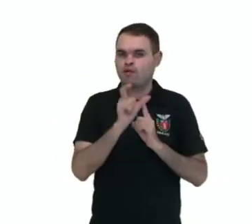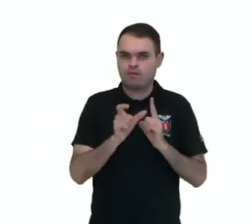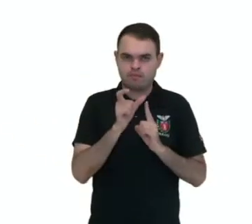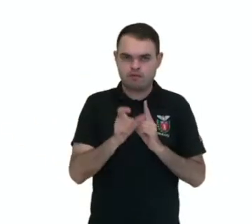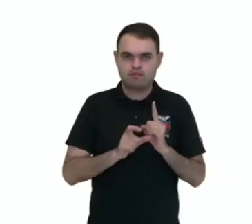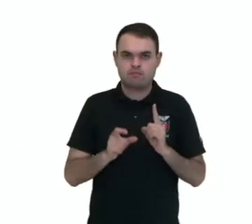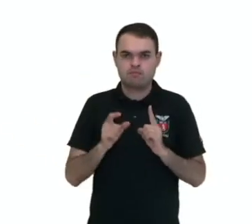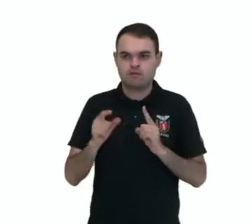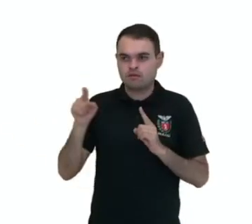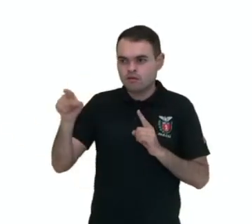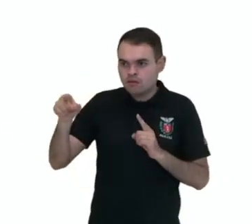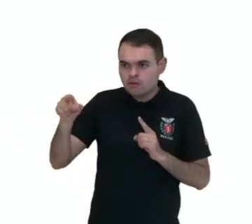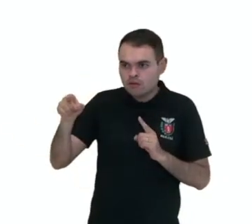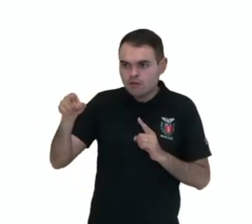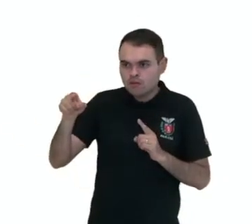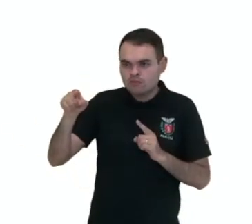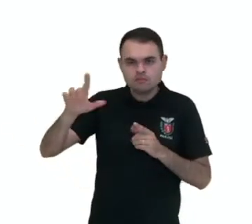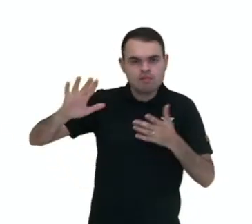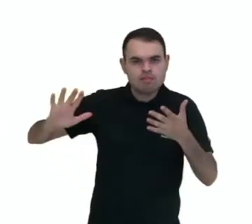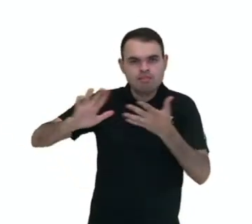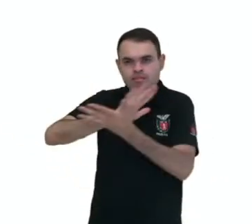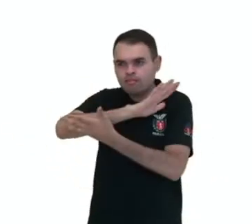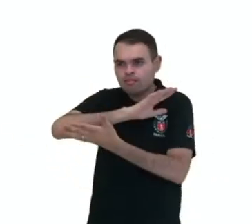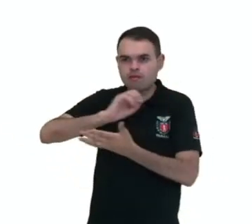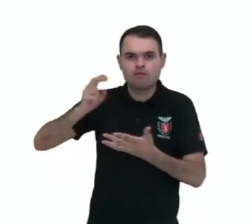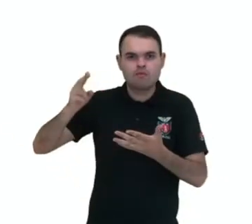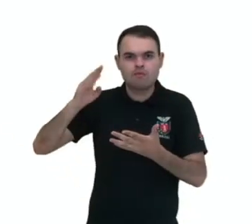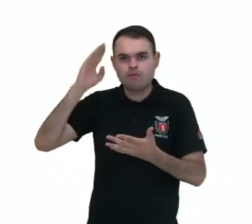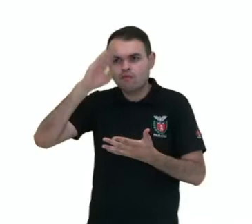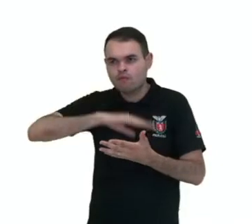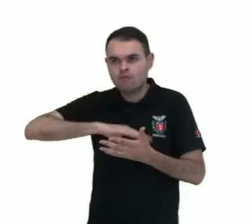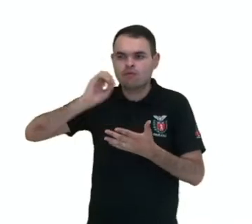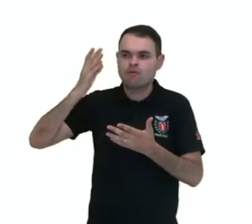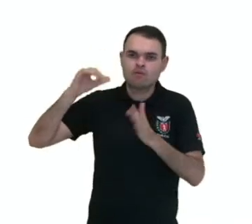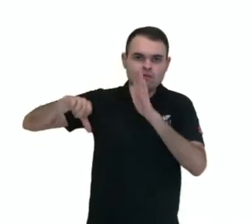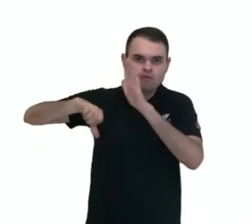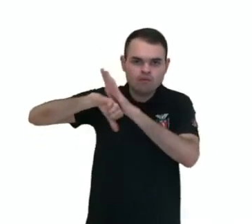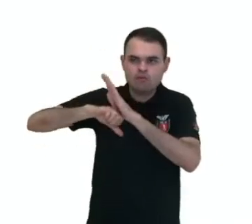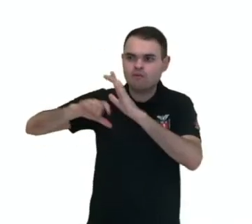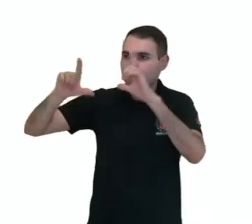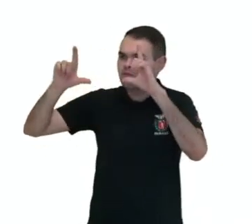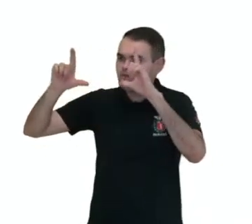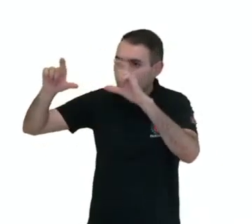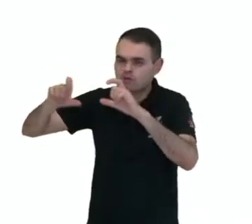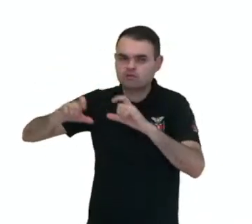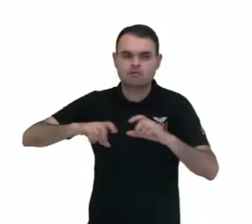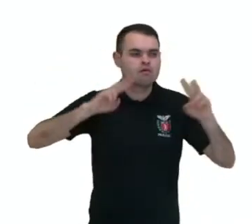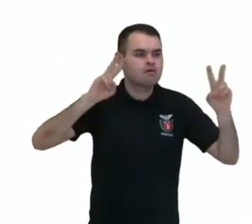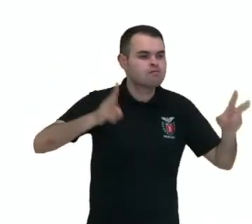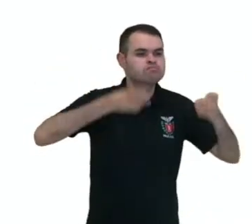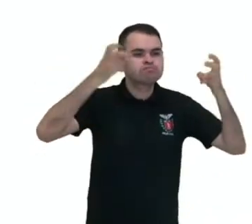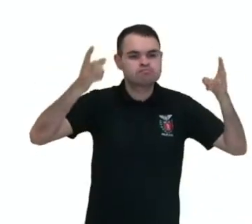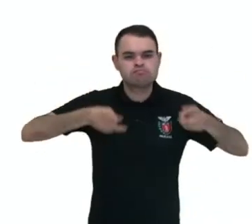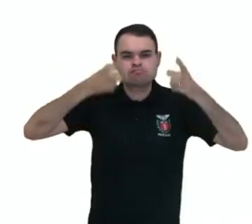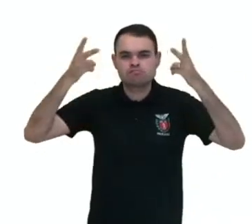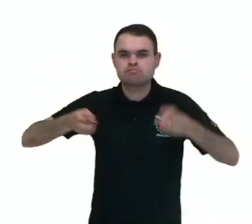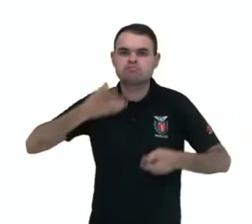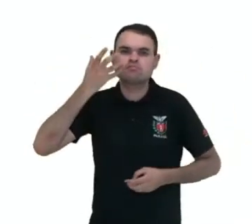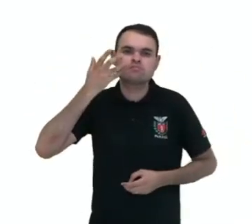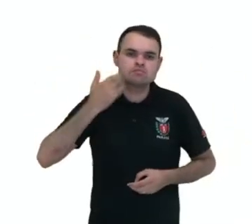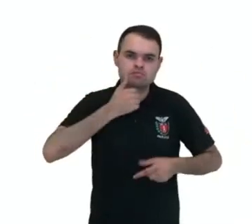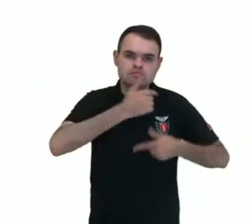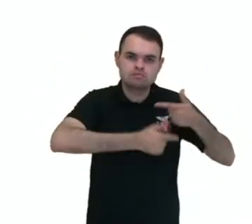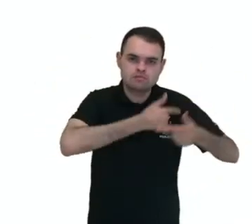ou que ferem a dignidade humana, como, por exemplo, a exploração de trabalho infantil, os maus tratos